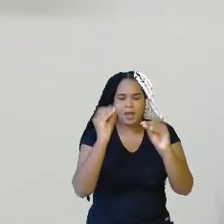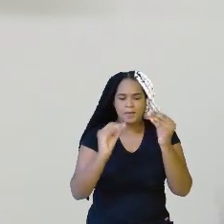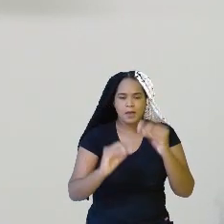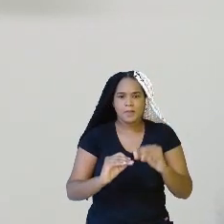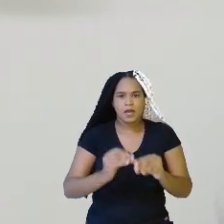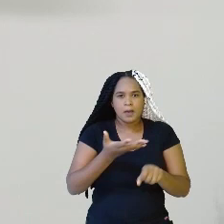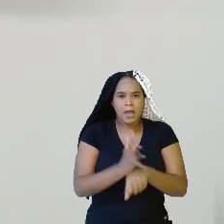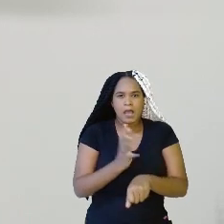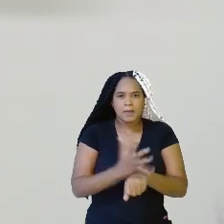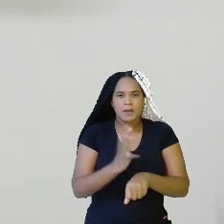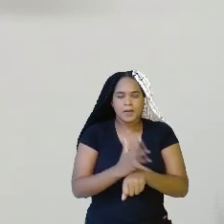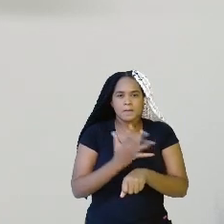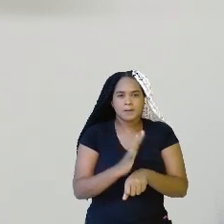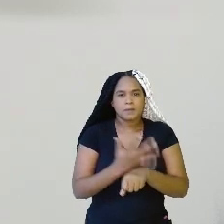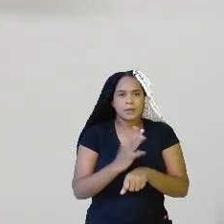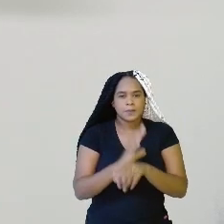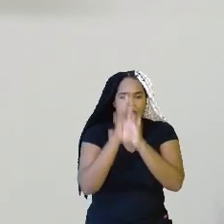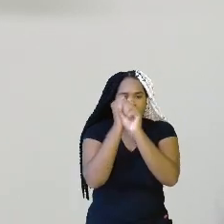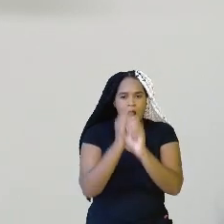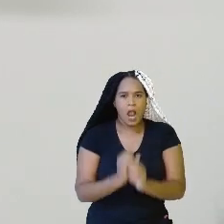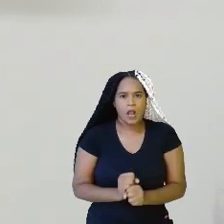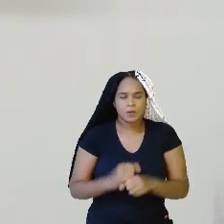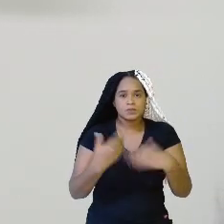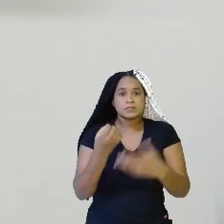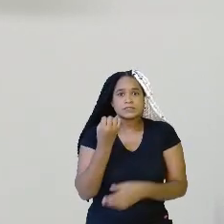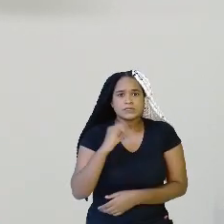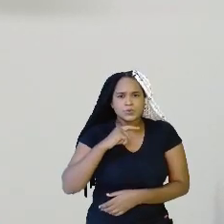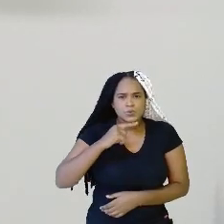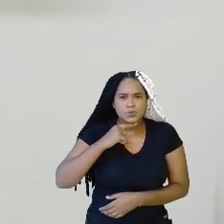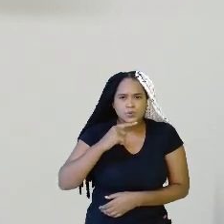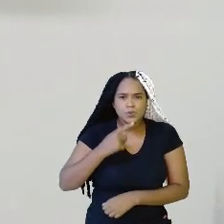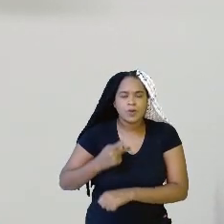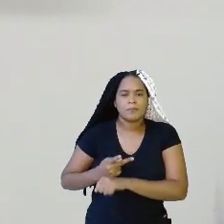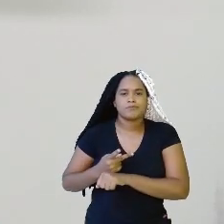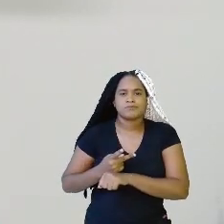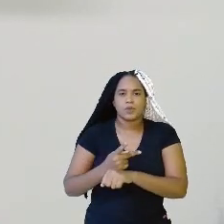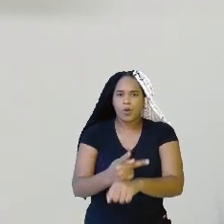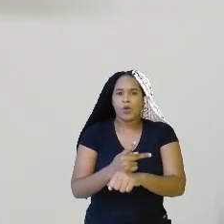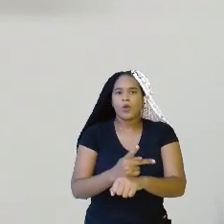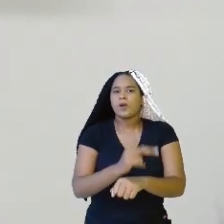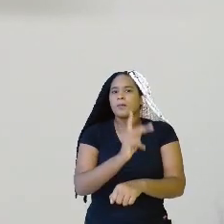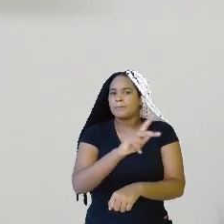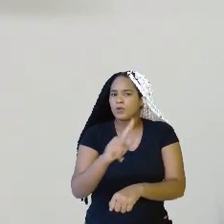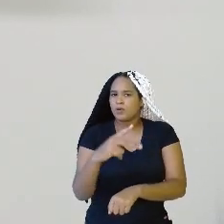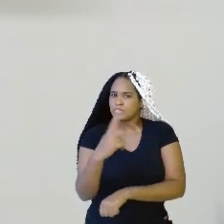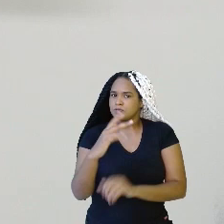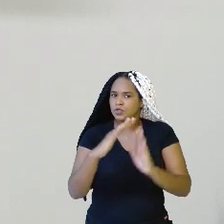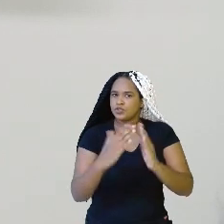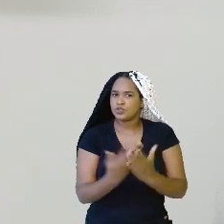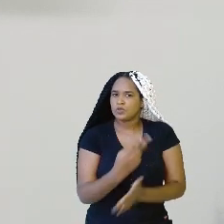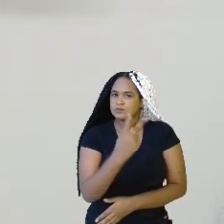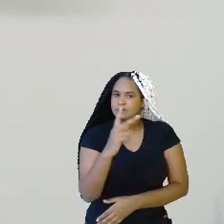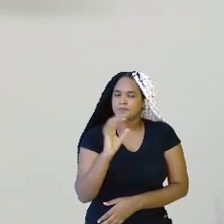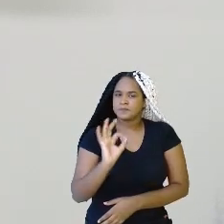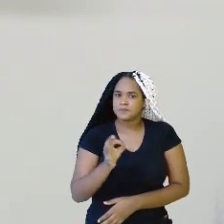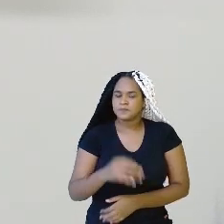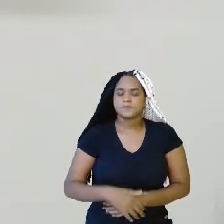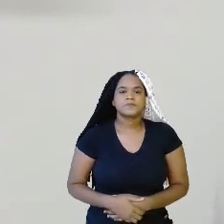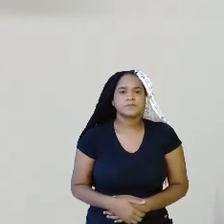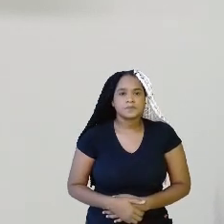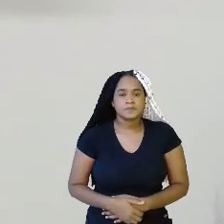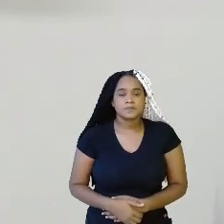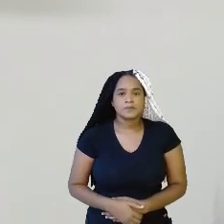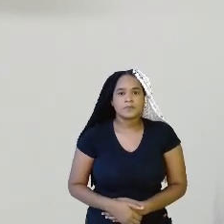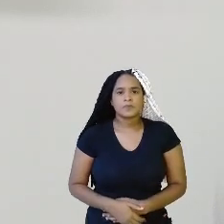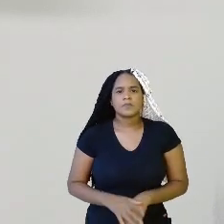e treinar na sua casa. Qualquer dúvida, você pode entrar em contato com o seu professor.